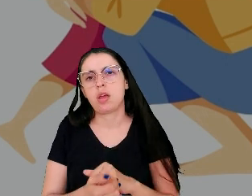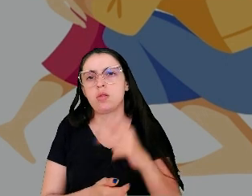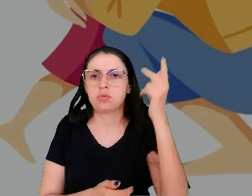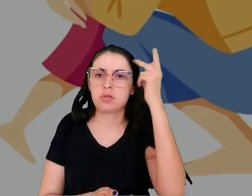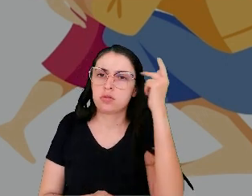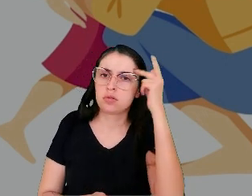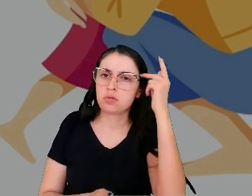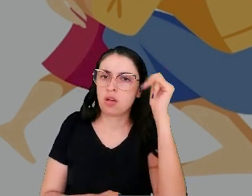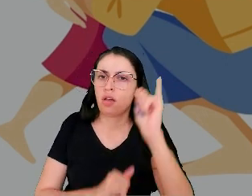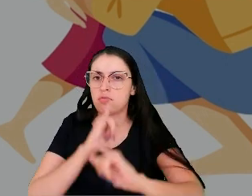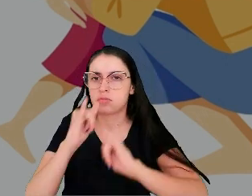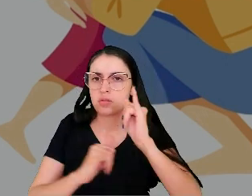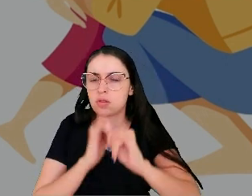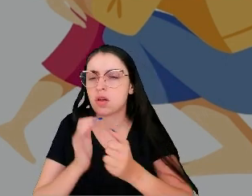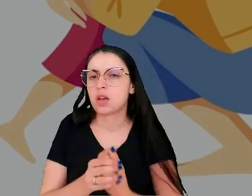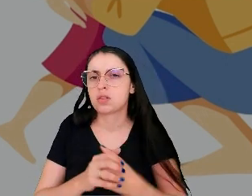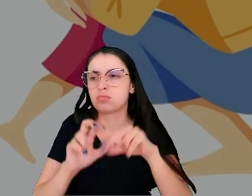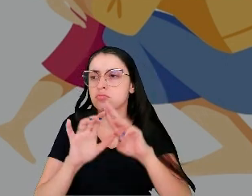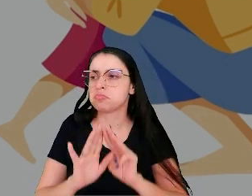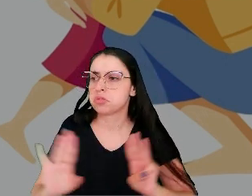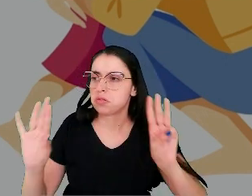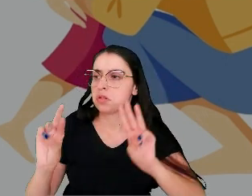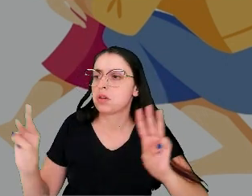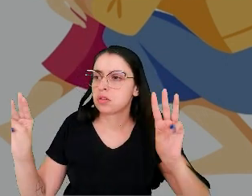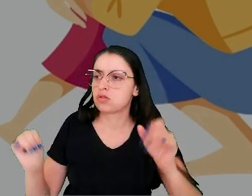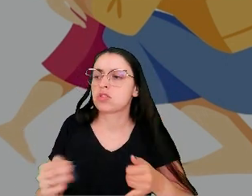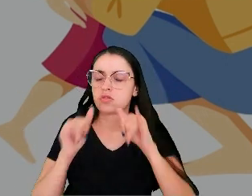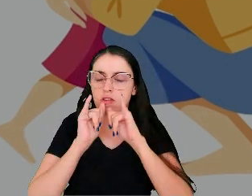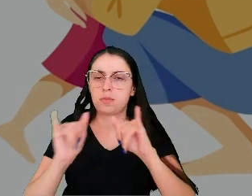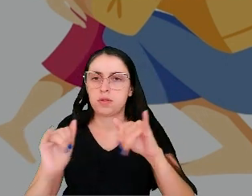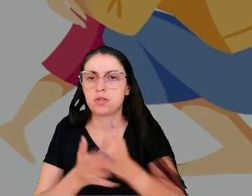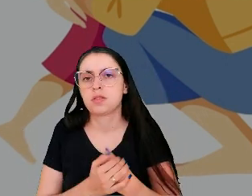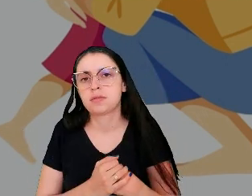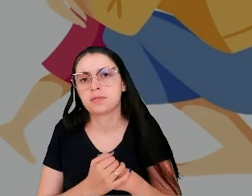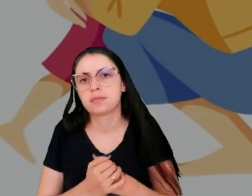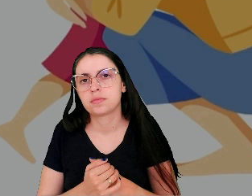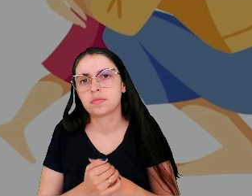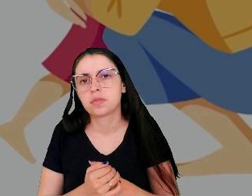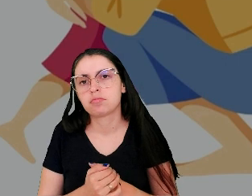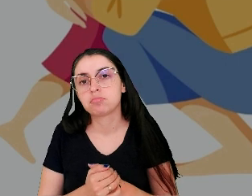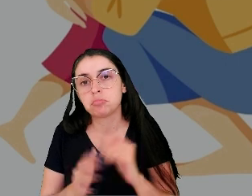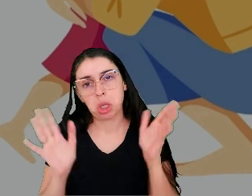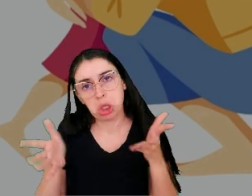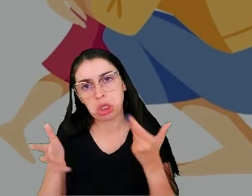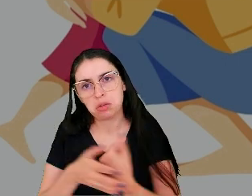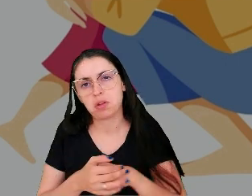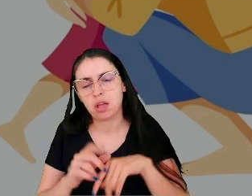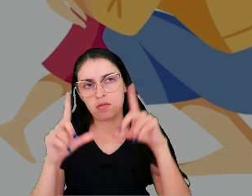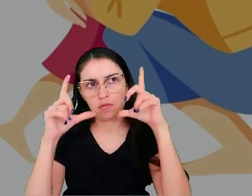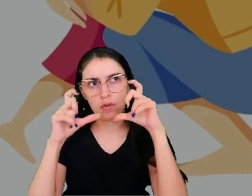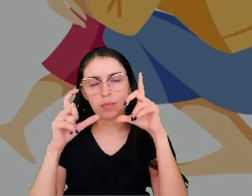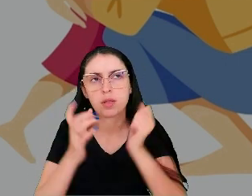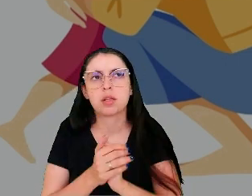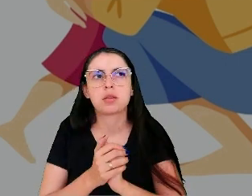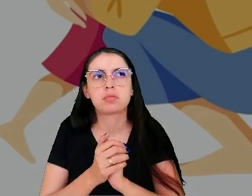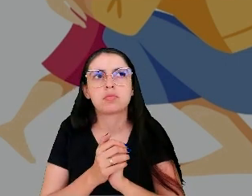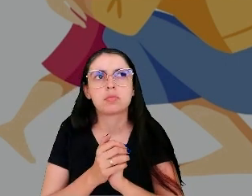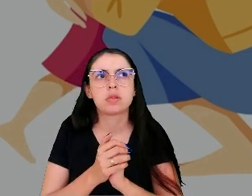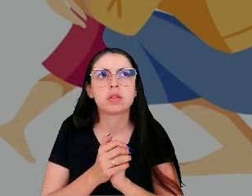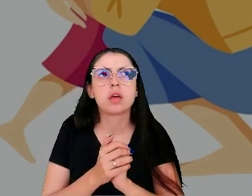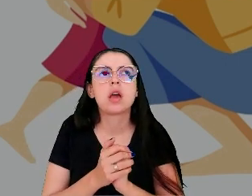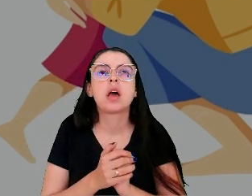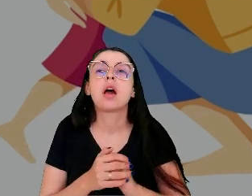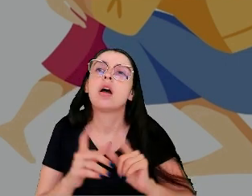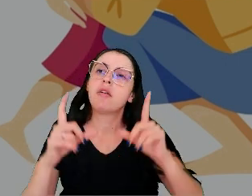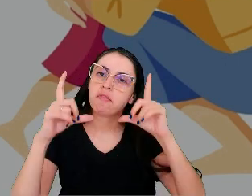na internet, no site de notícias. Mas a fotografia de notícias, às vezes, ela é o momento, e a fotografia documental, ela